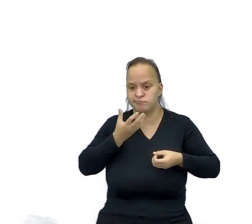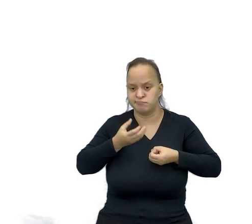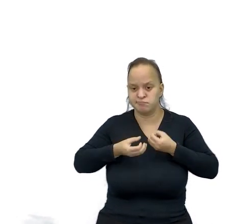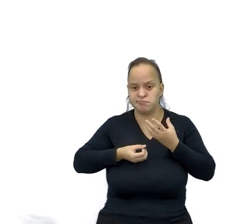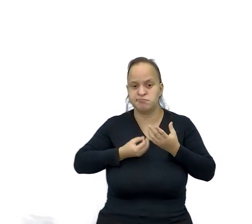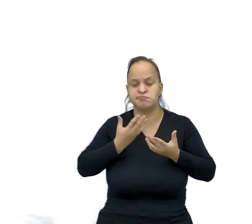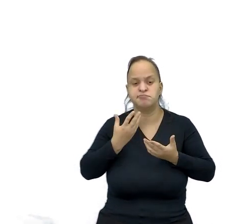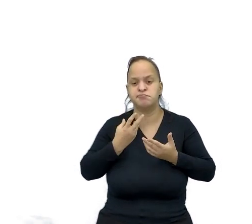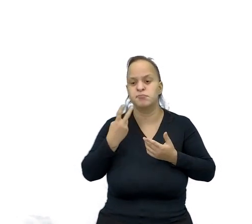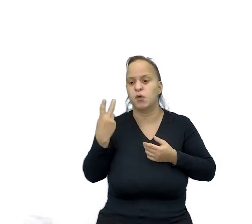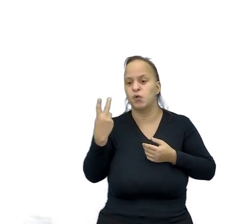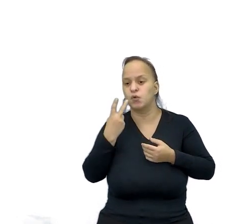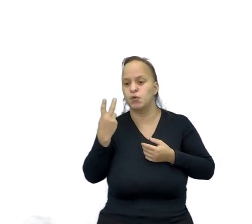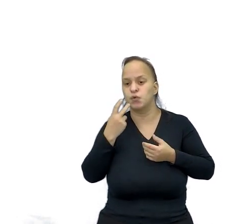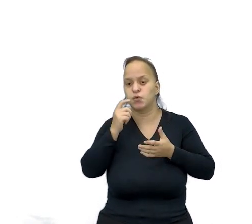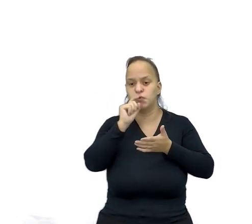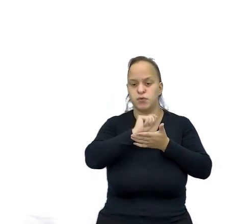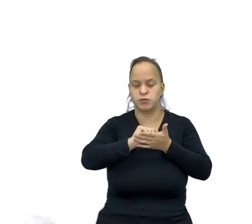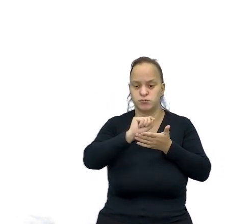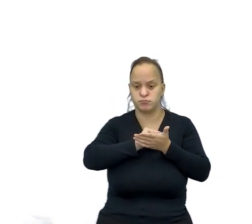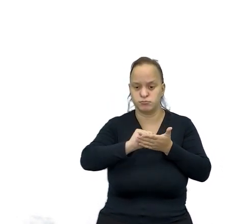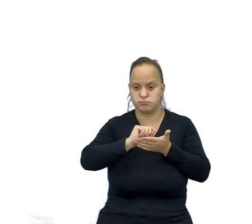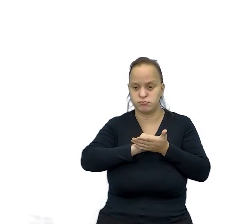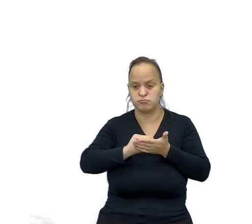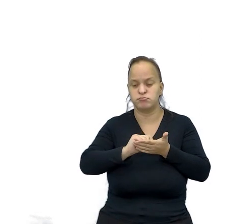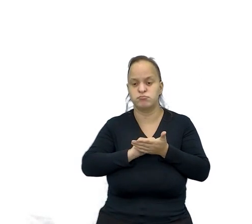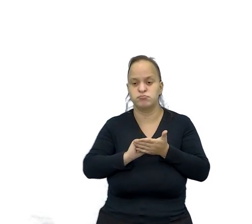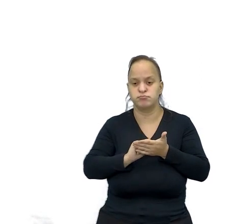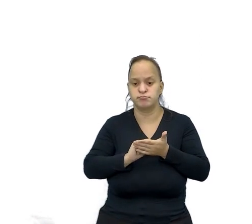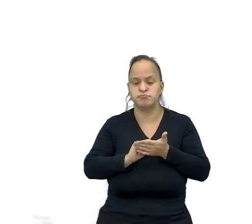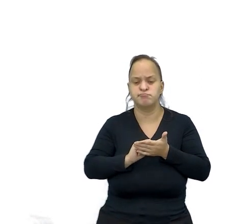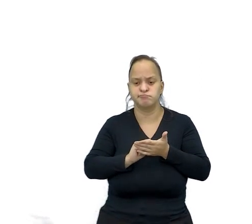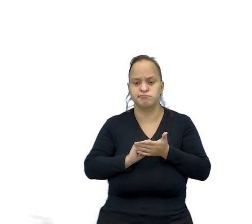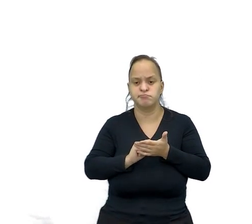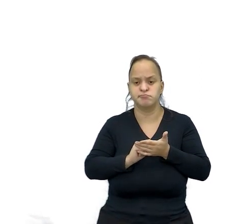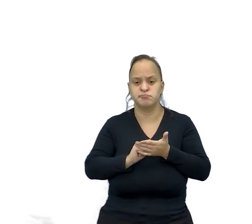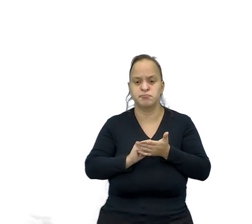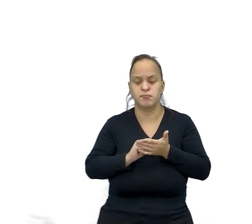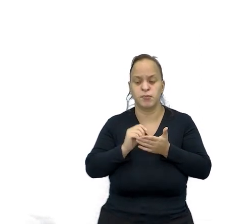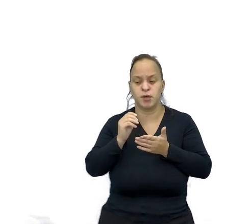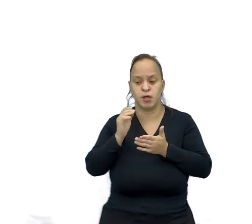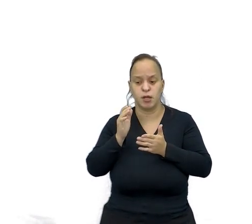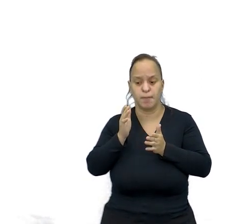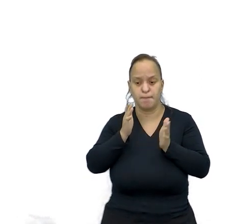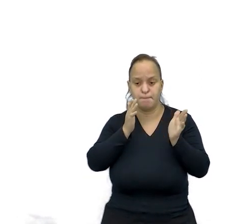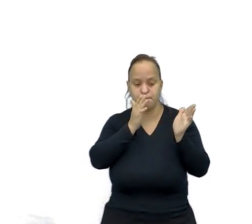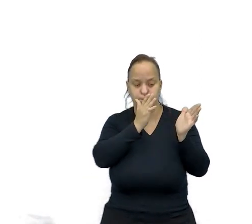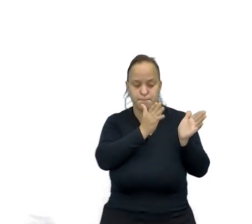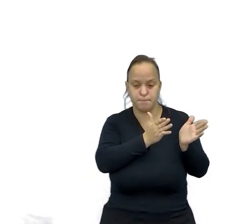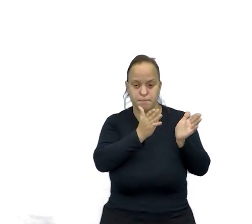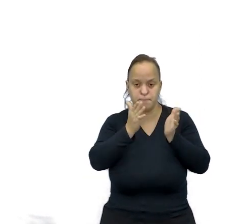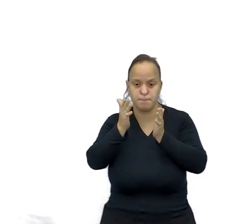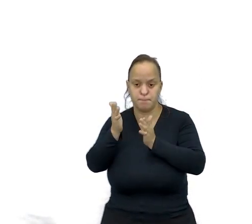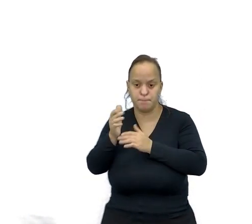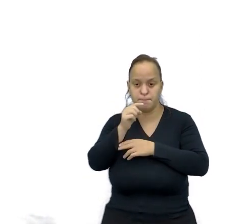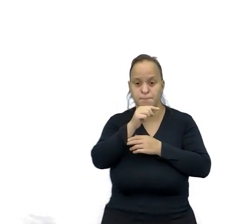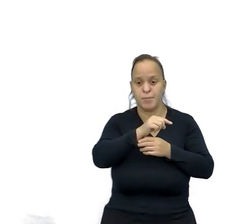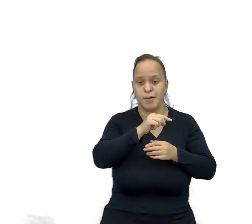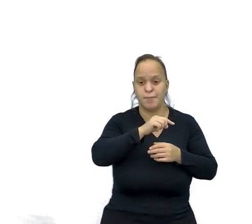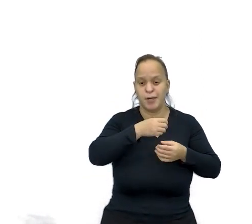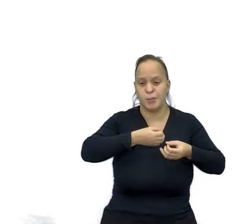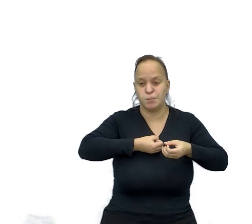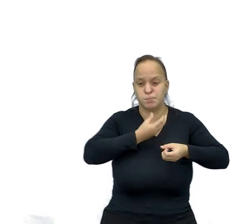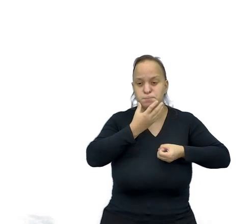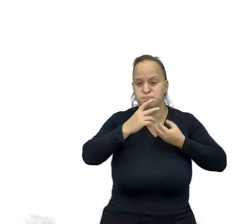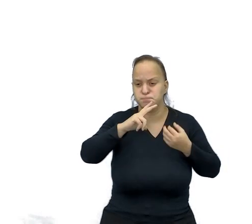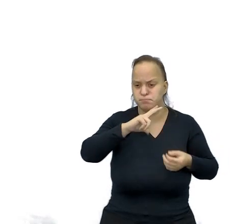entre os 2 gêneros textuais apresentados. Então, aqui nós temos também 2 etapas: fazer a identificação do relato pessoal e do